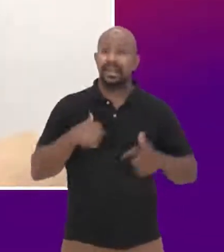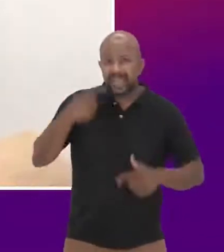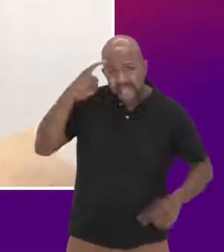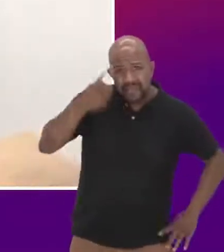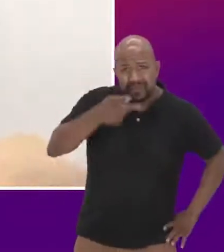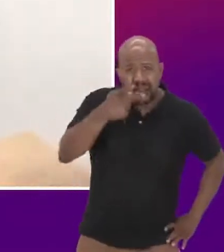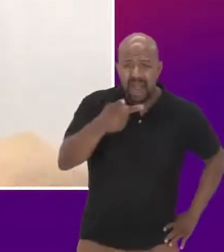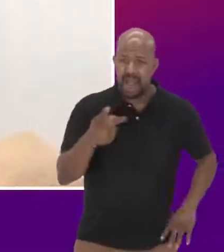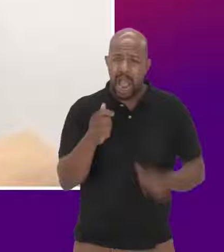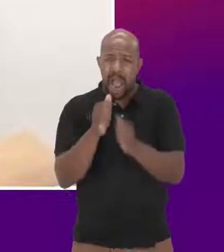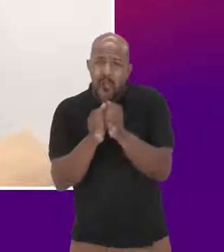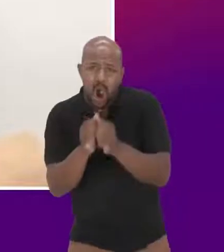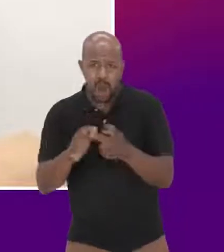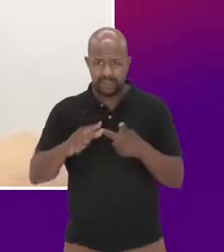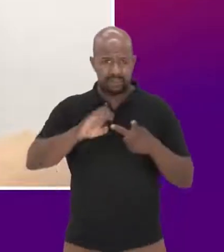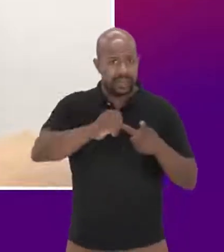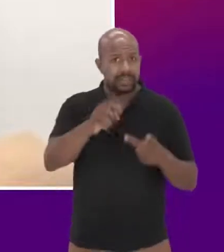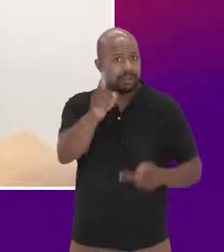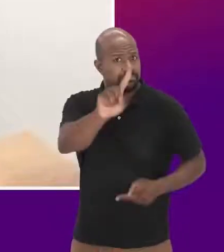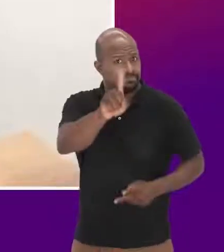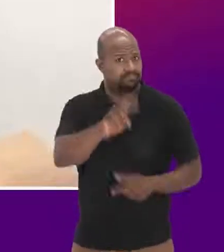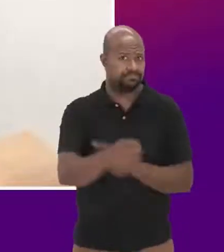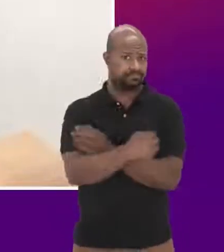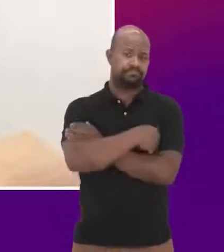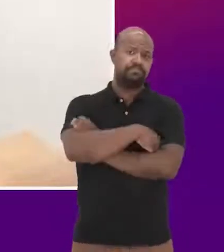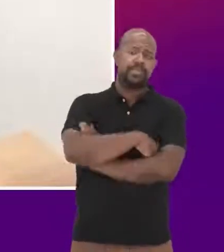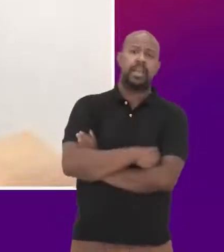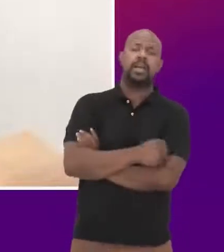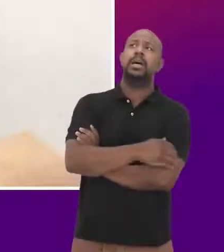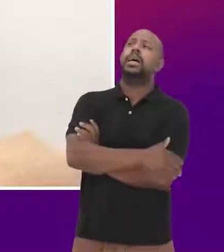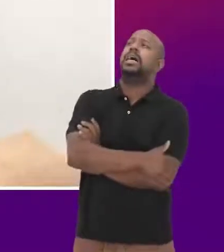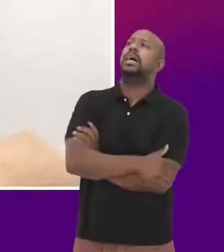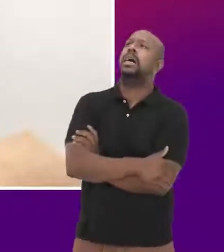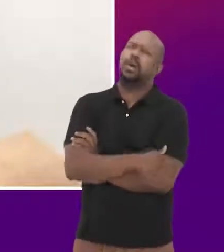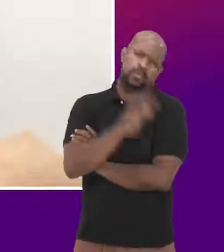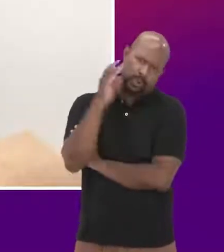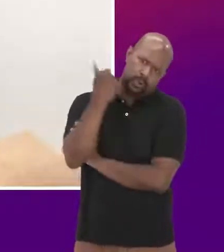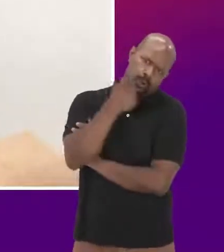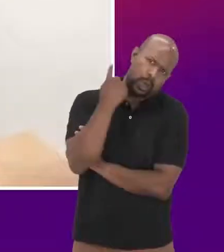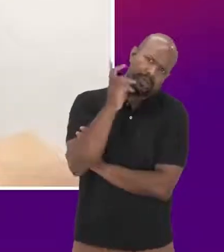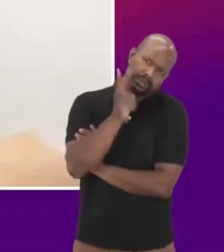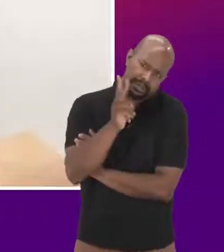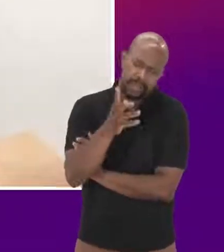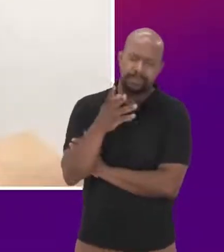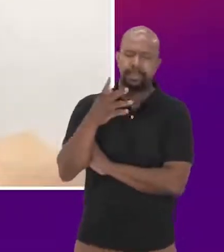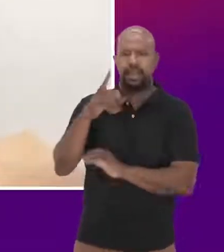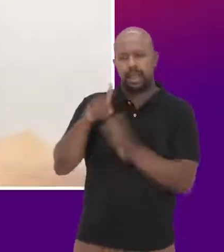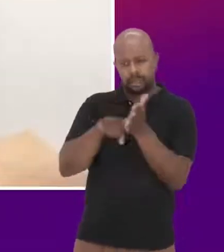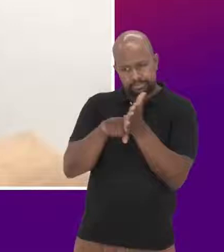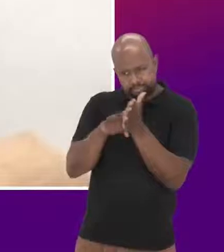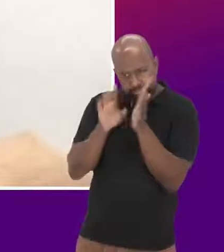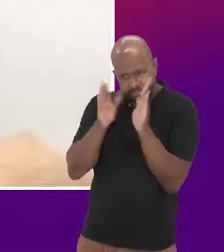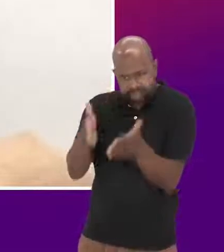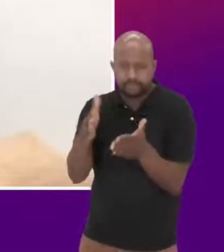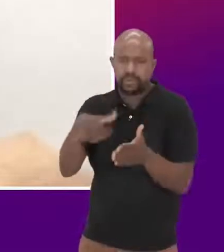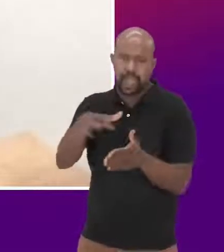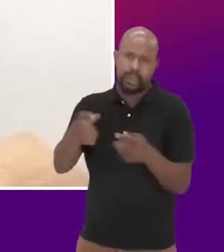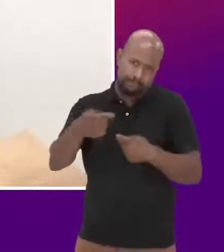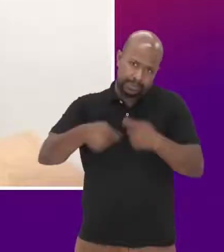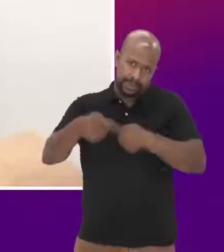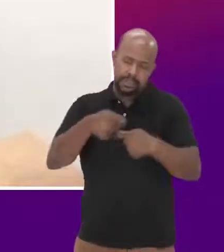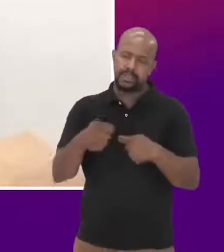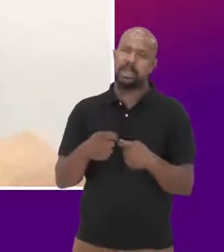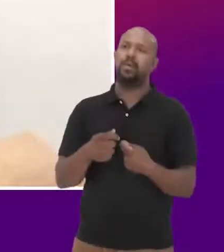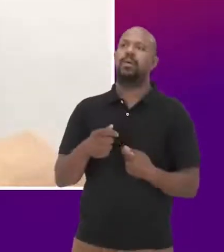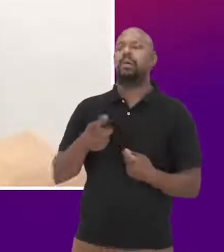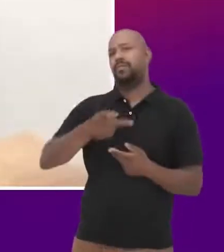e feijão. Muitas vezes, como todos sempre estudam na área da